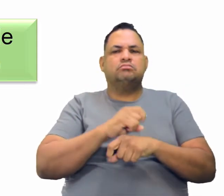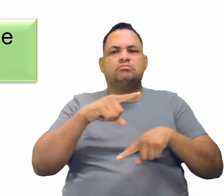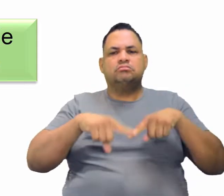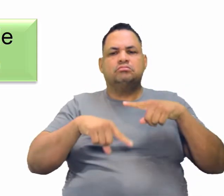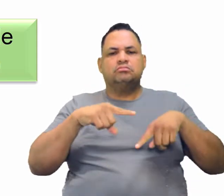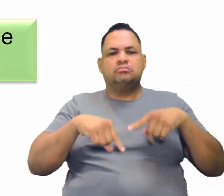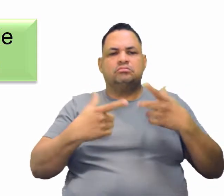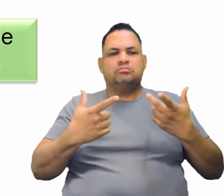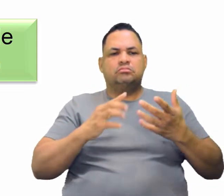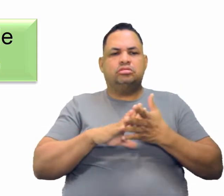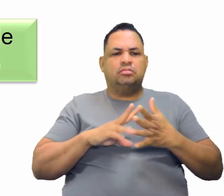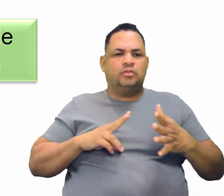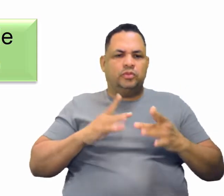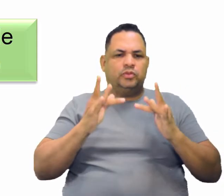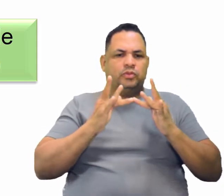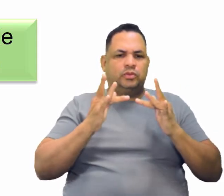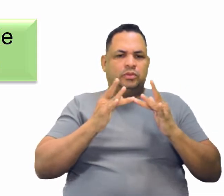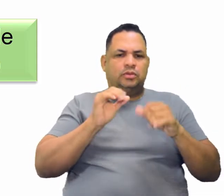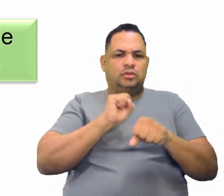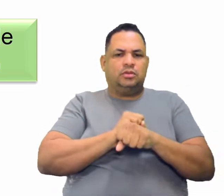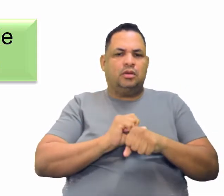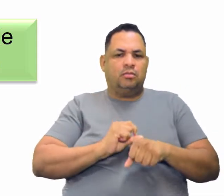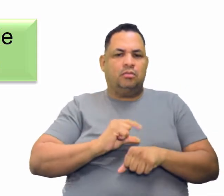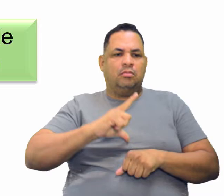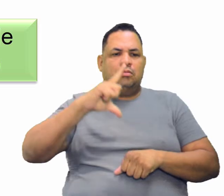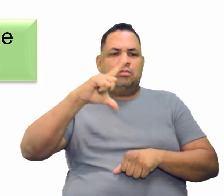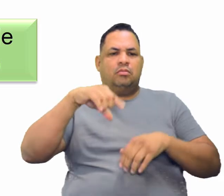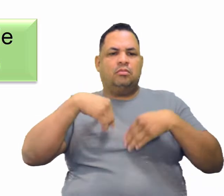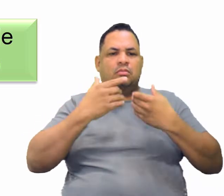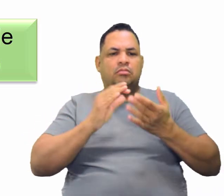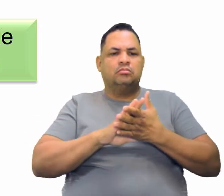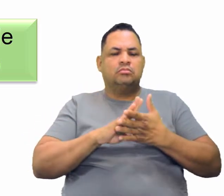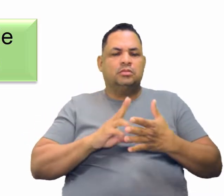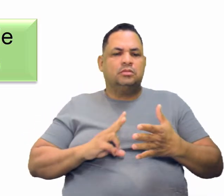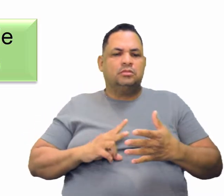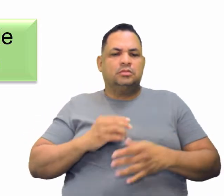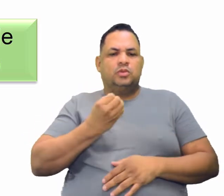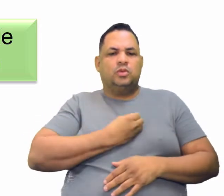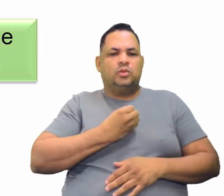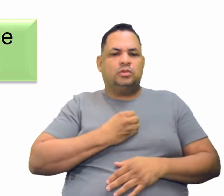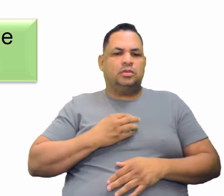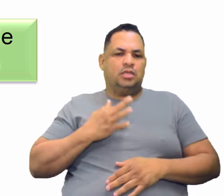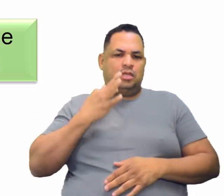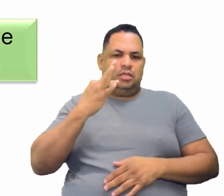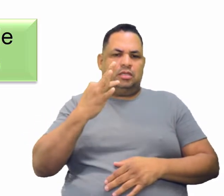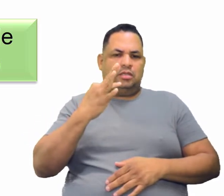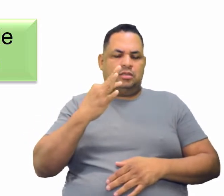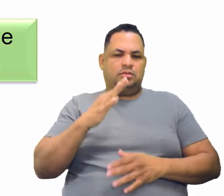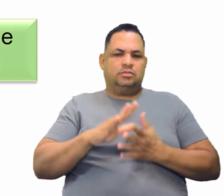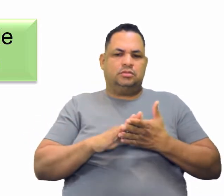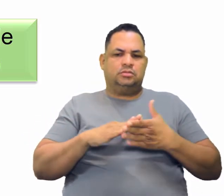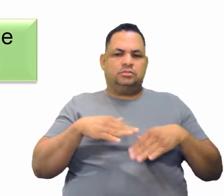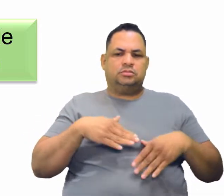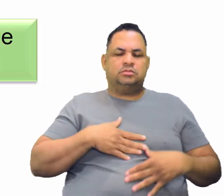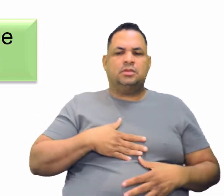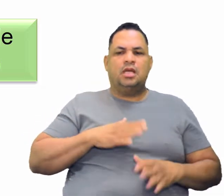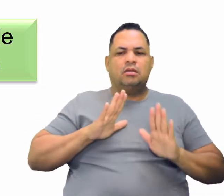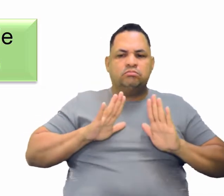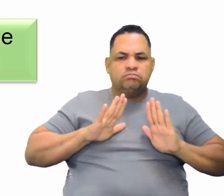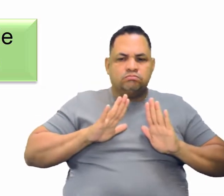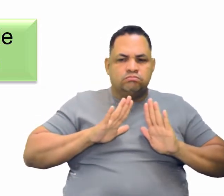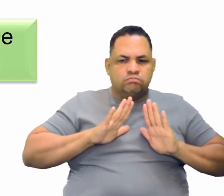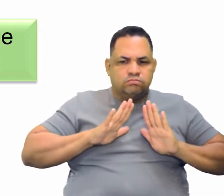né? Então, a força de atrito estático cresce à medida que aumentamos o valor da força. Ou seja, imagine que você quer empurrar um